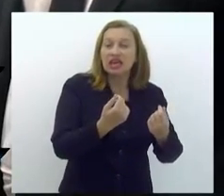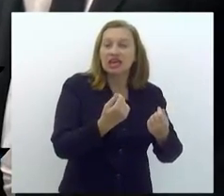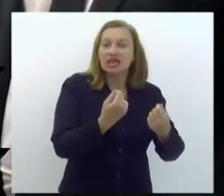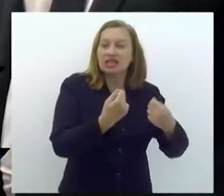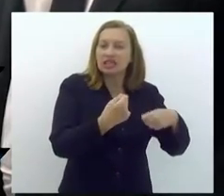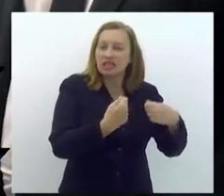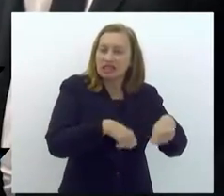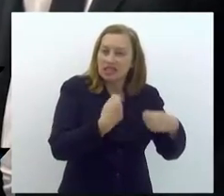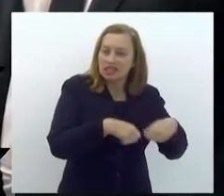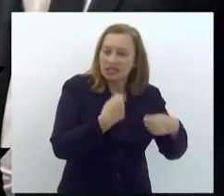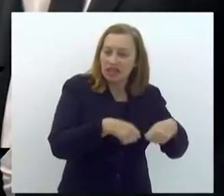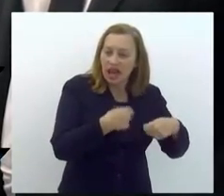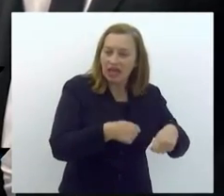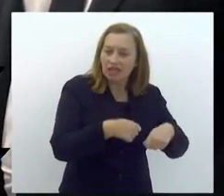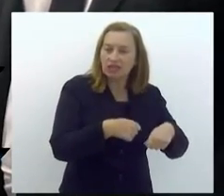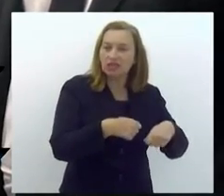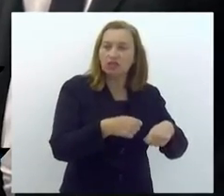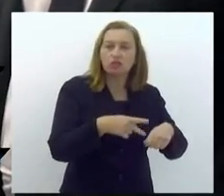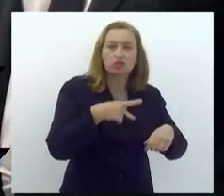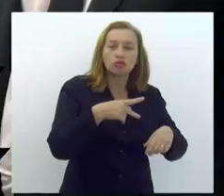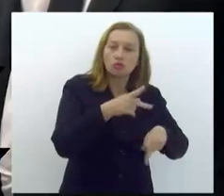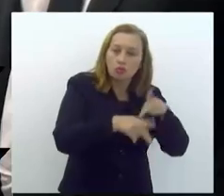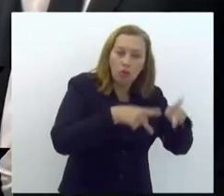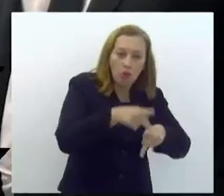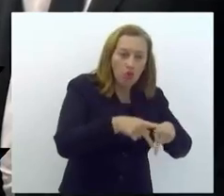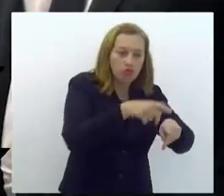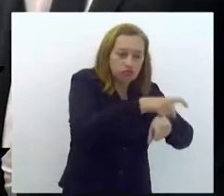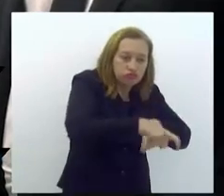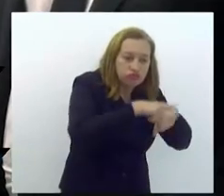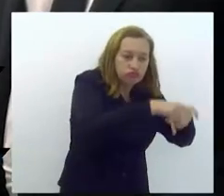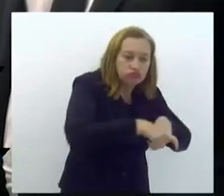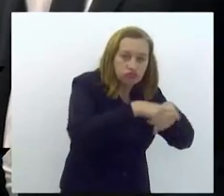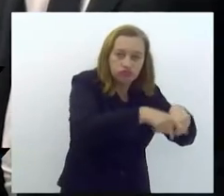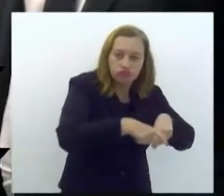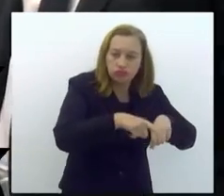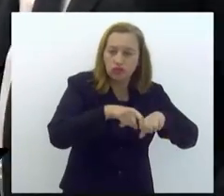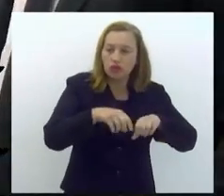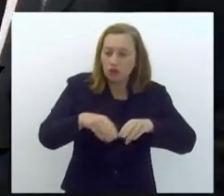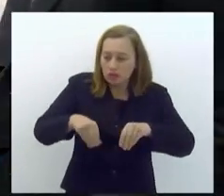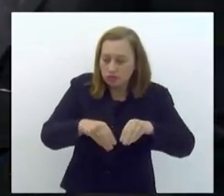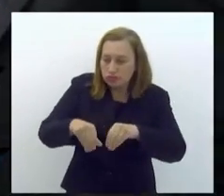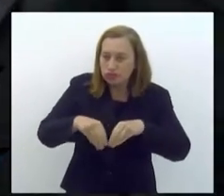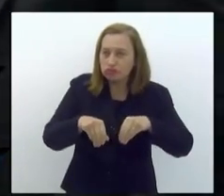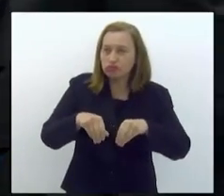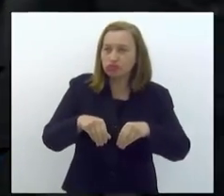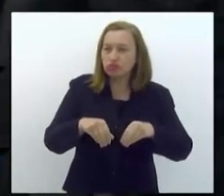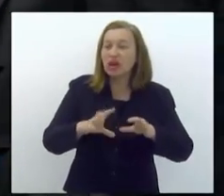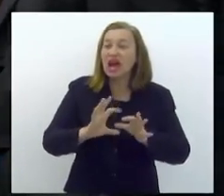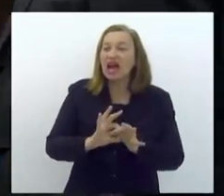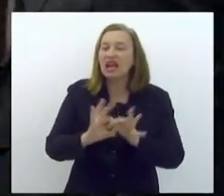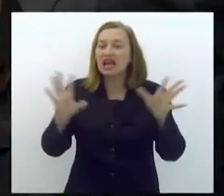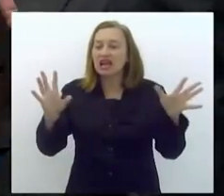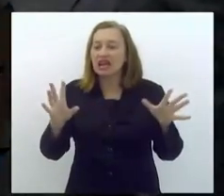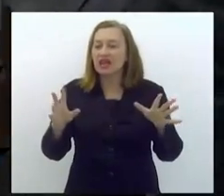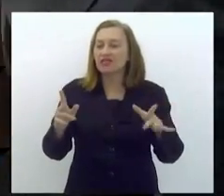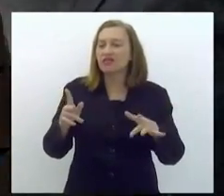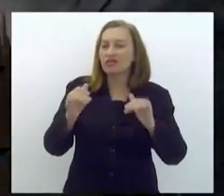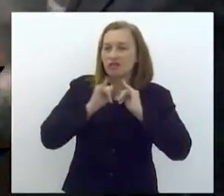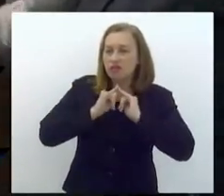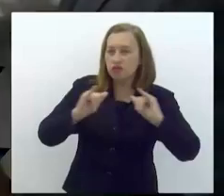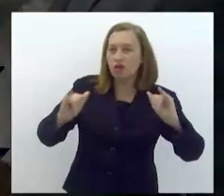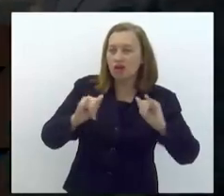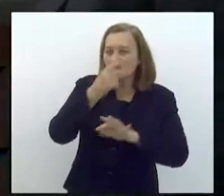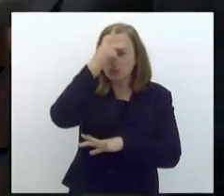livre manifestação de proprietários de terra Alive manifestação de pessoas que ali estão